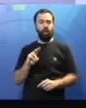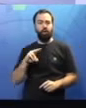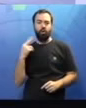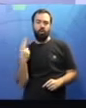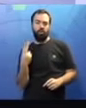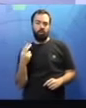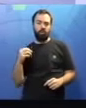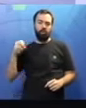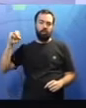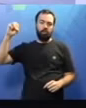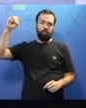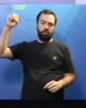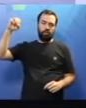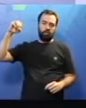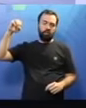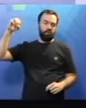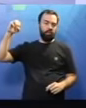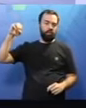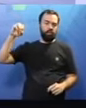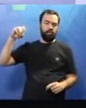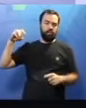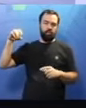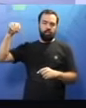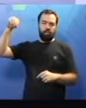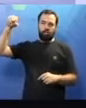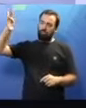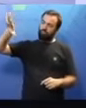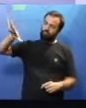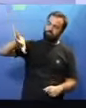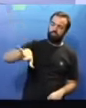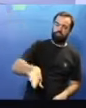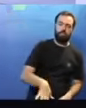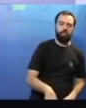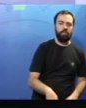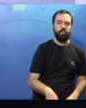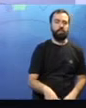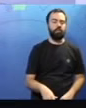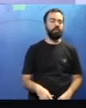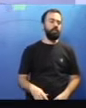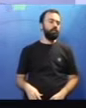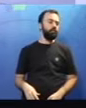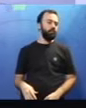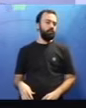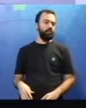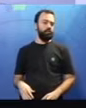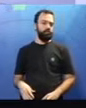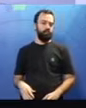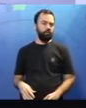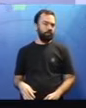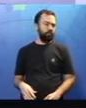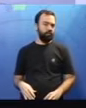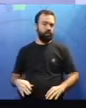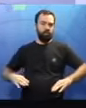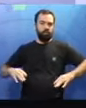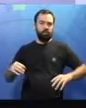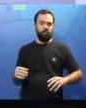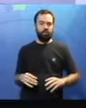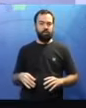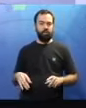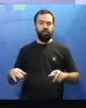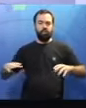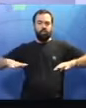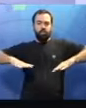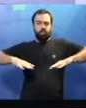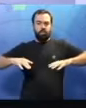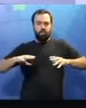causada por choques subterrâneos das placas rochosas, que a gente conhece como placas